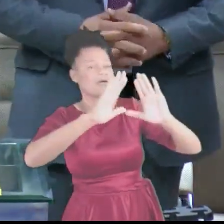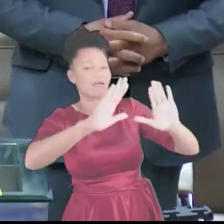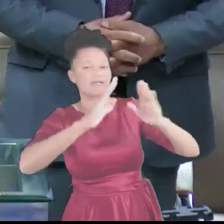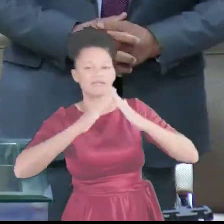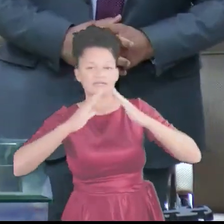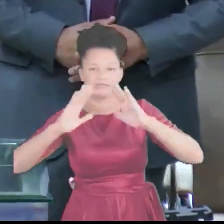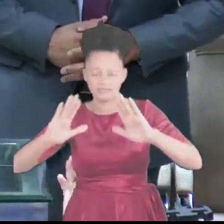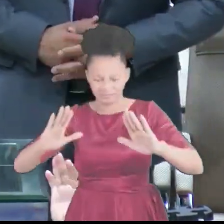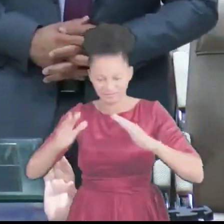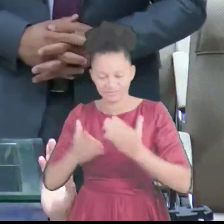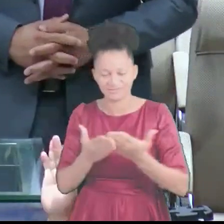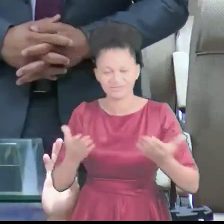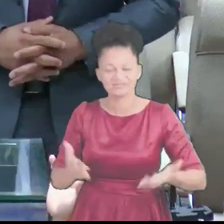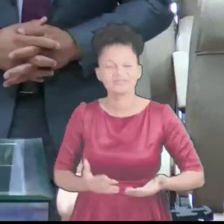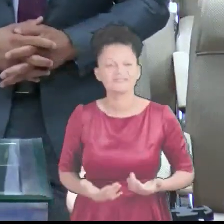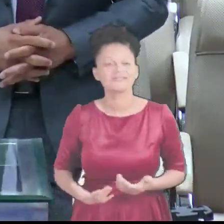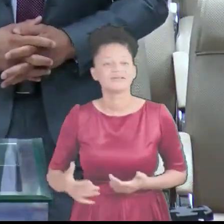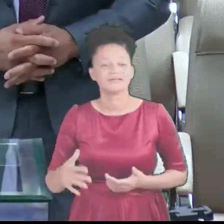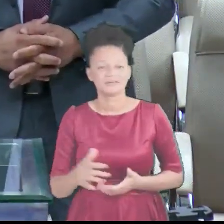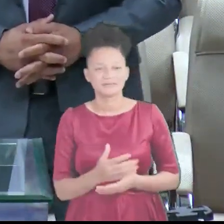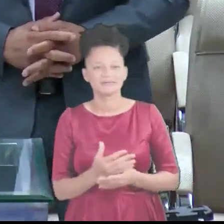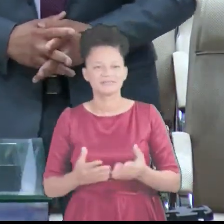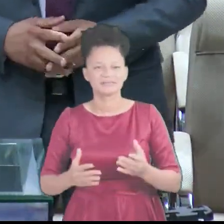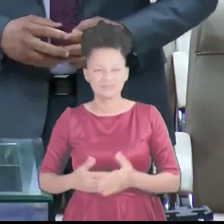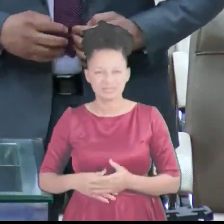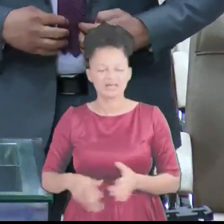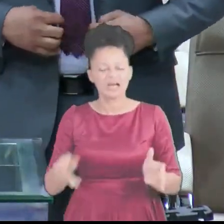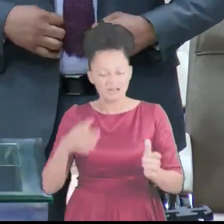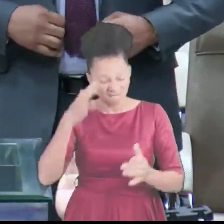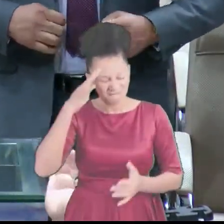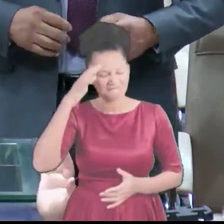Ei, a sorebicai. Isto é ato de fé.